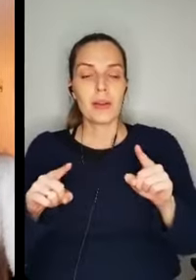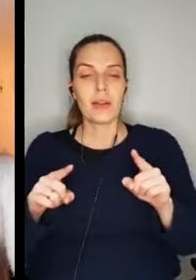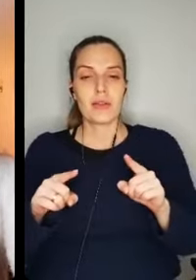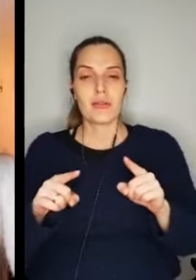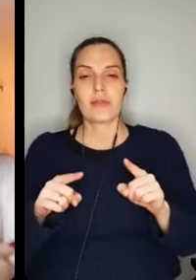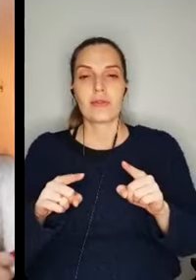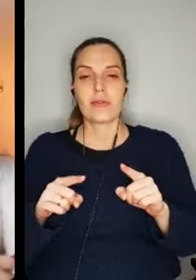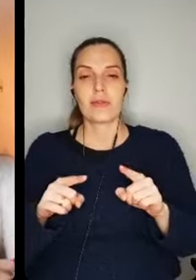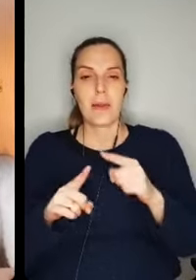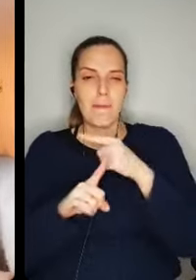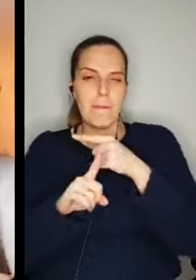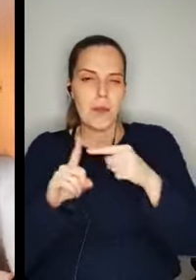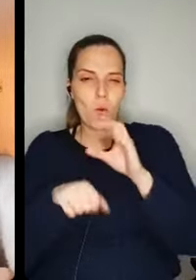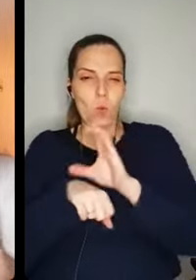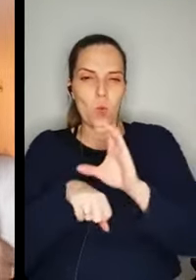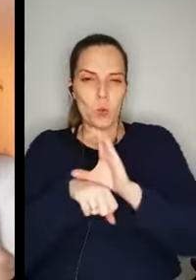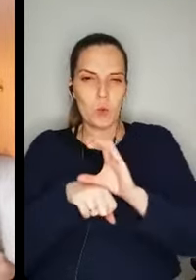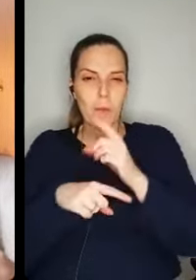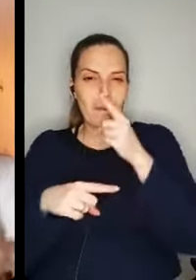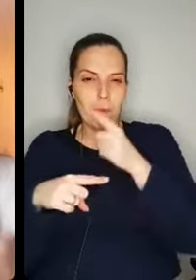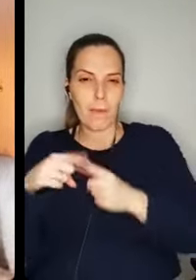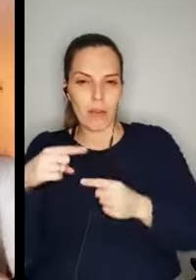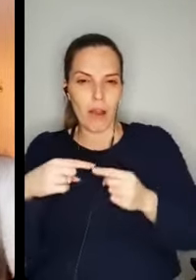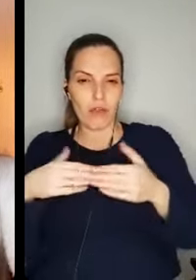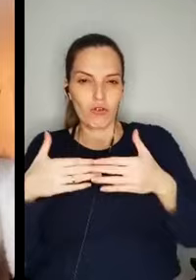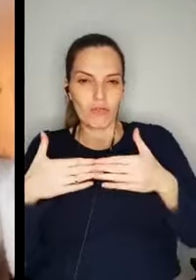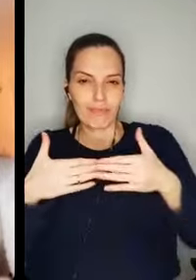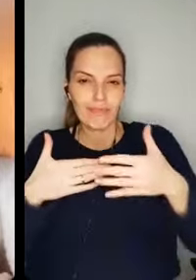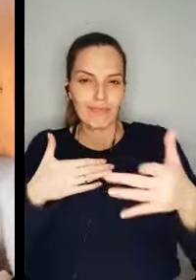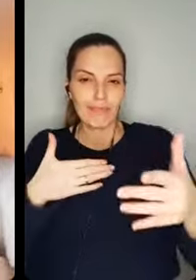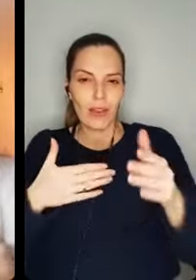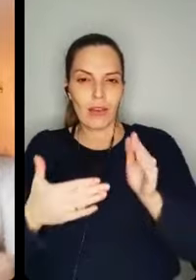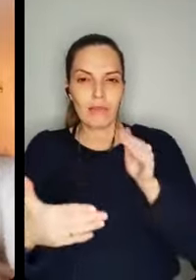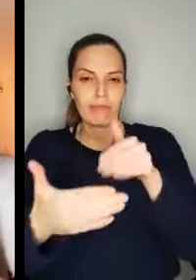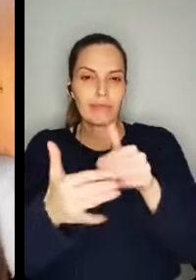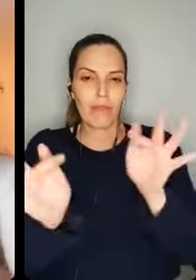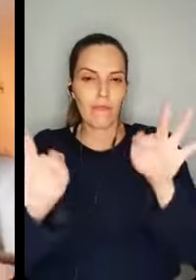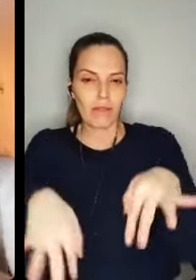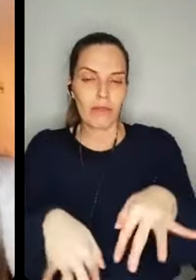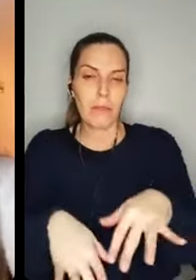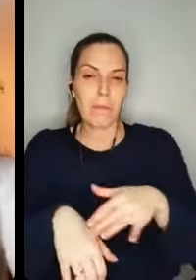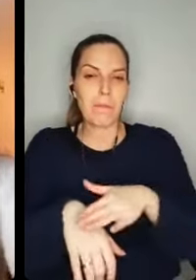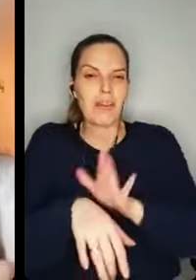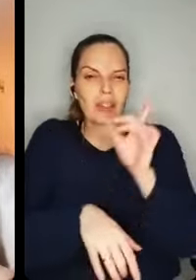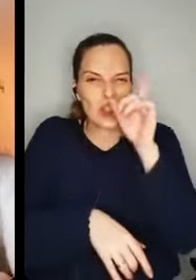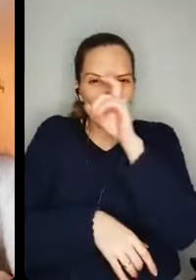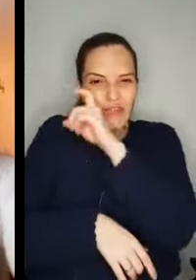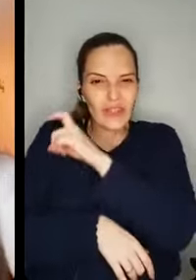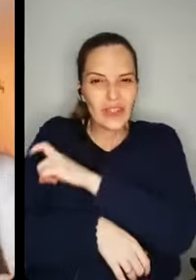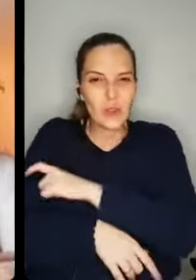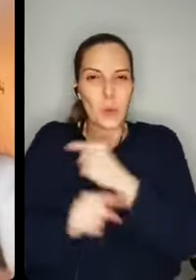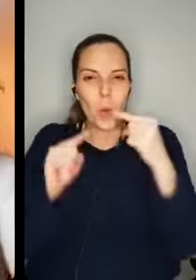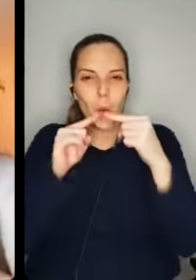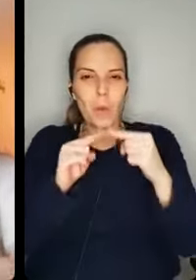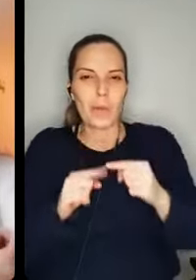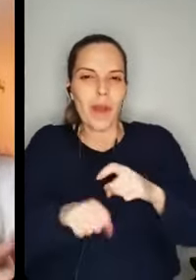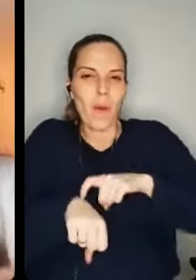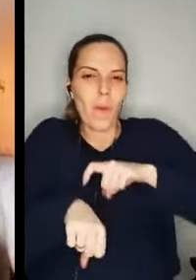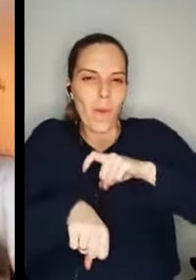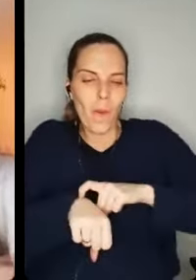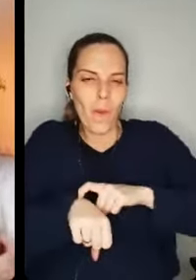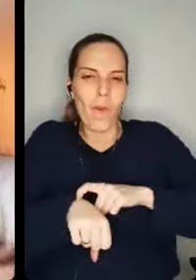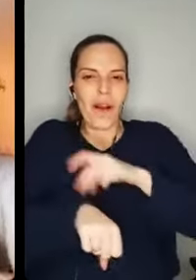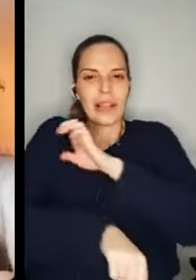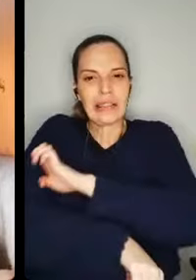da metade do curso para o final, assim, eu acho que se torna um pouco mais difícil conciliar o trabalho com as disciplinas e com